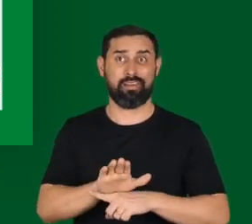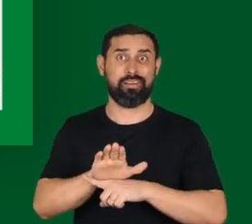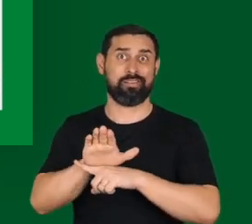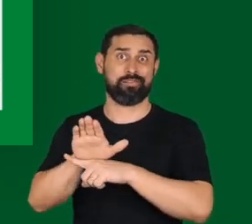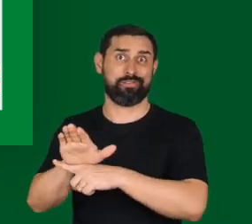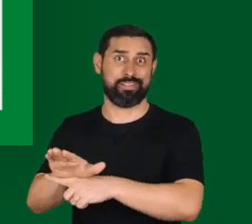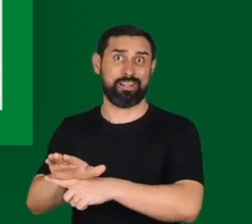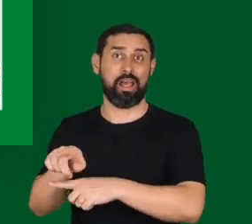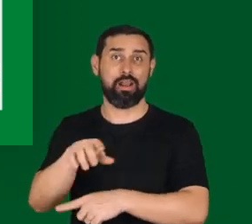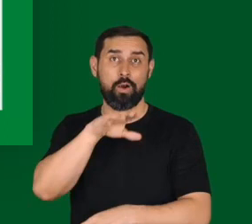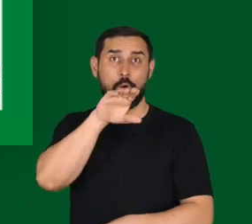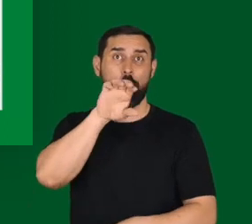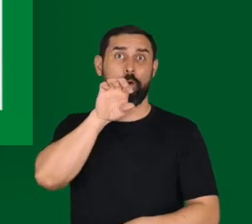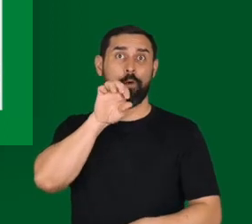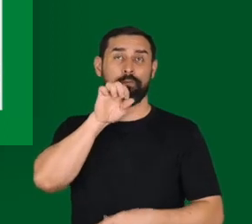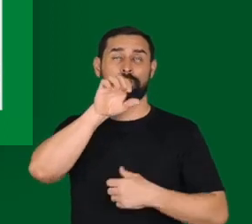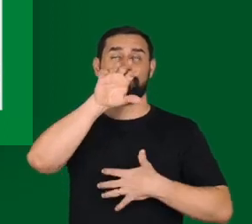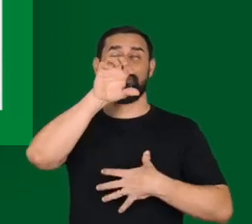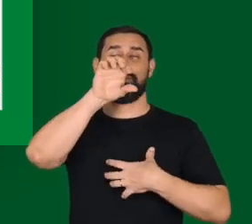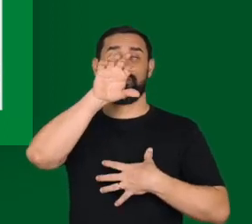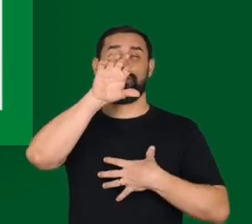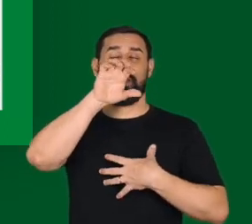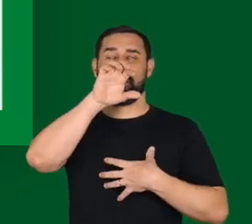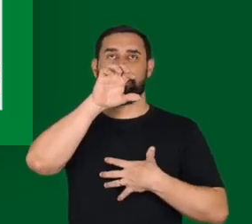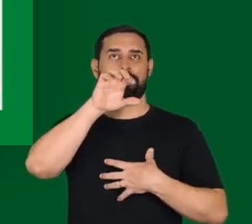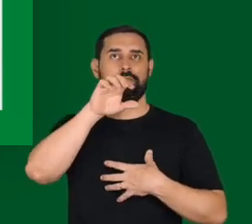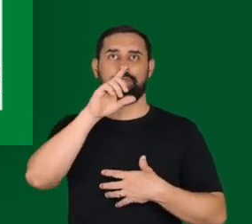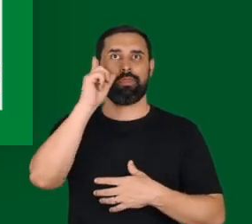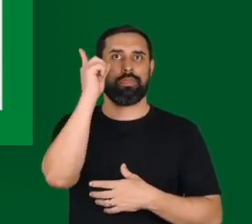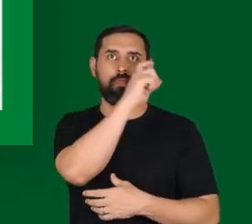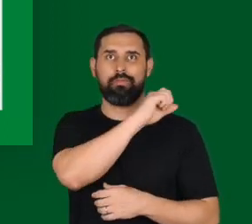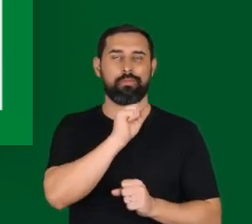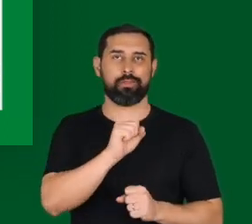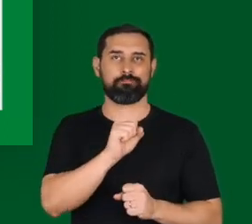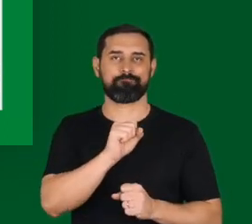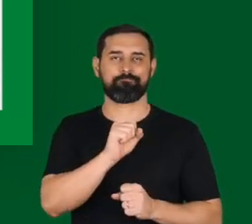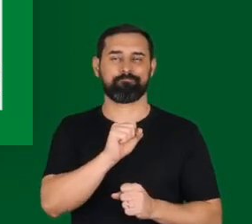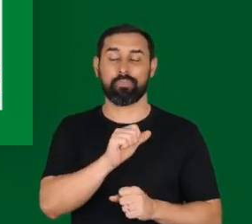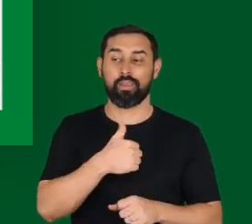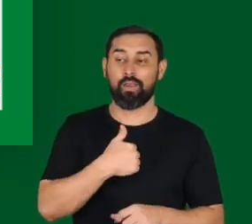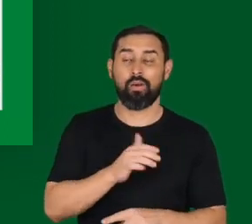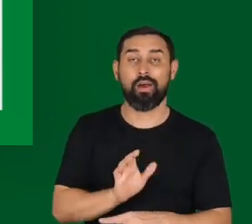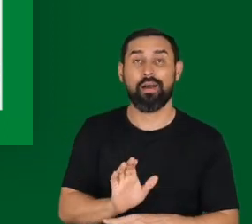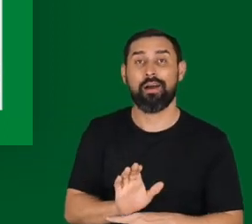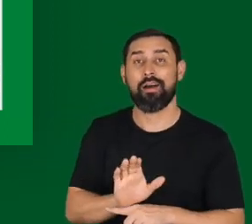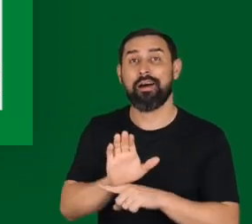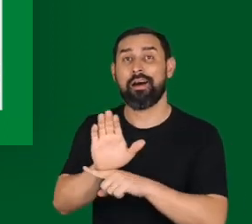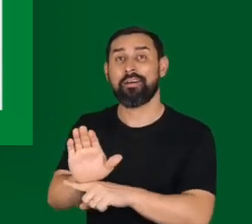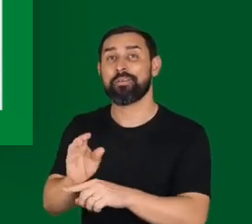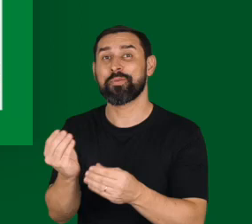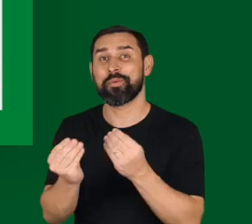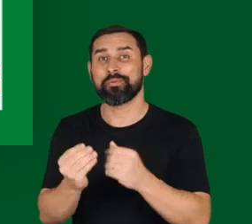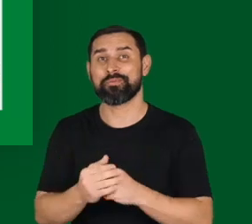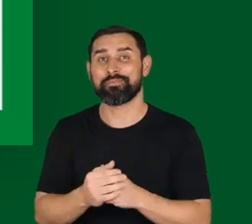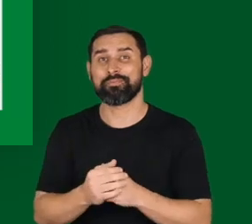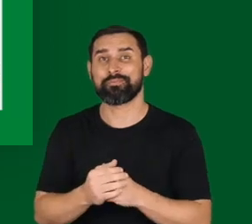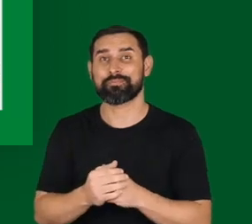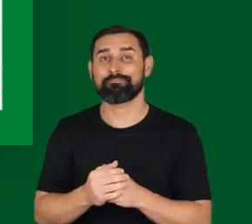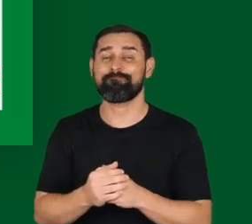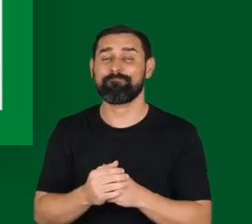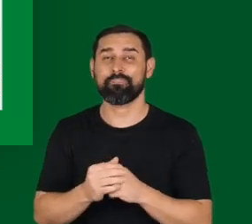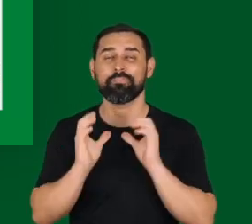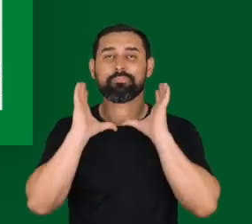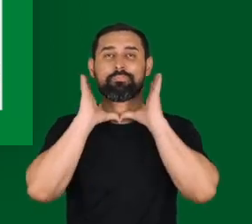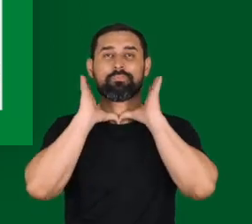dessa musculatura e a língua cai sobre a via aérea ali, deixando ela obstruída. Então, a primeira manobra, se tratando de paciente de